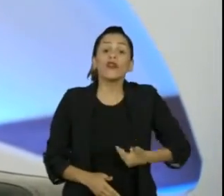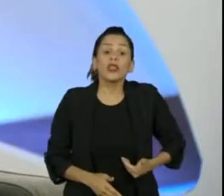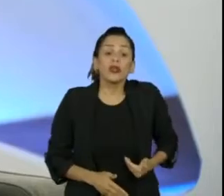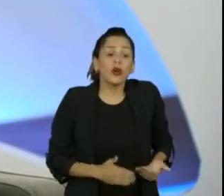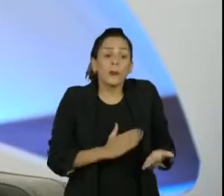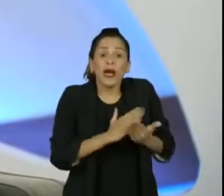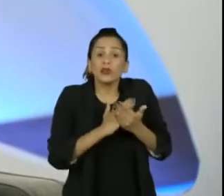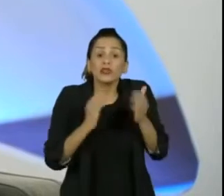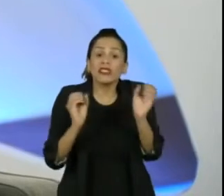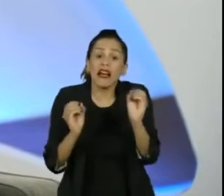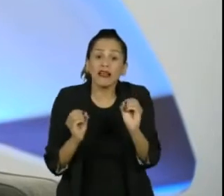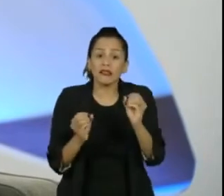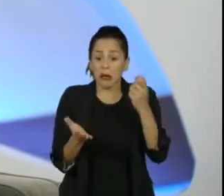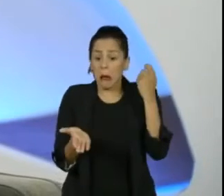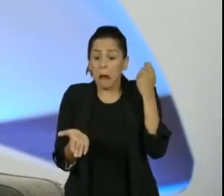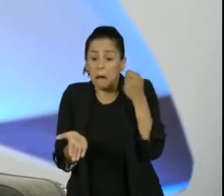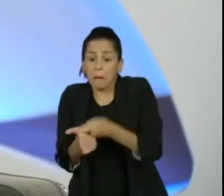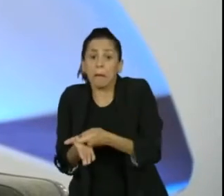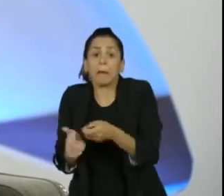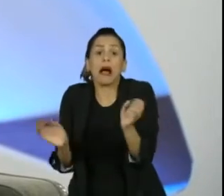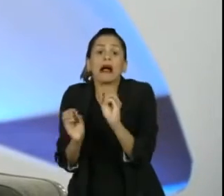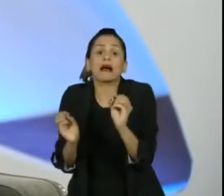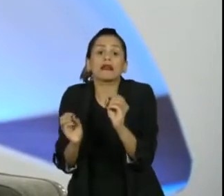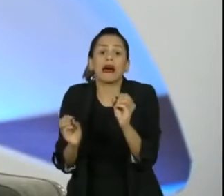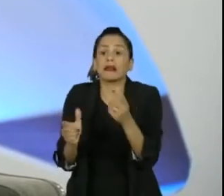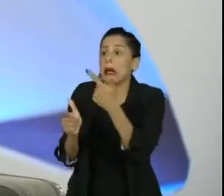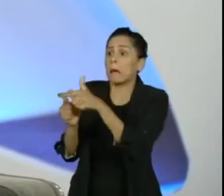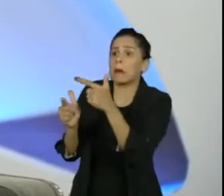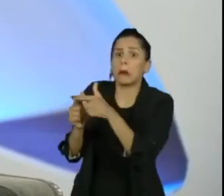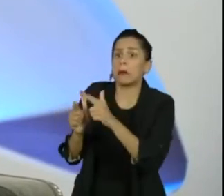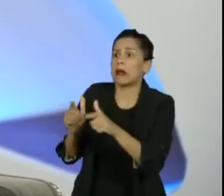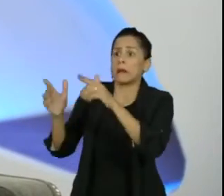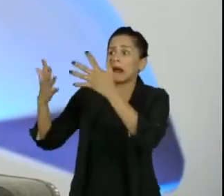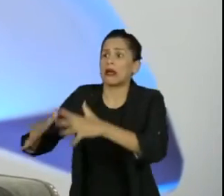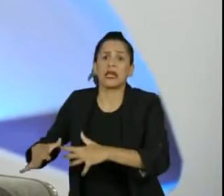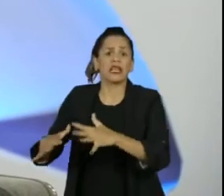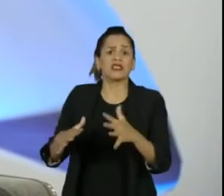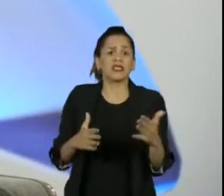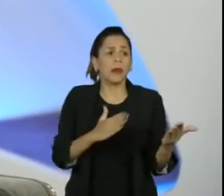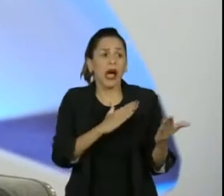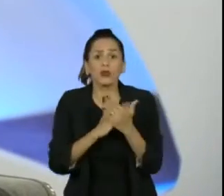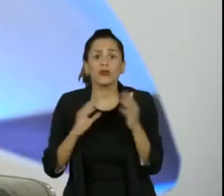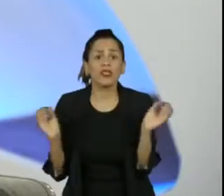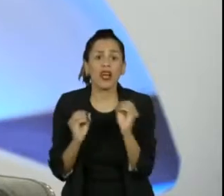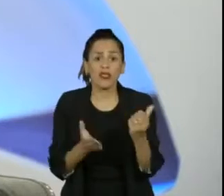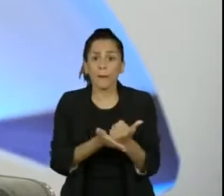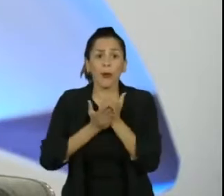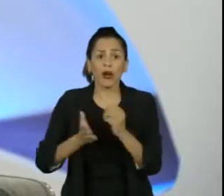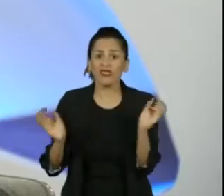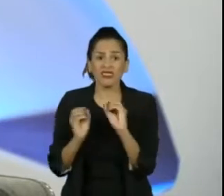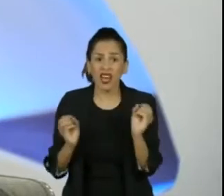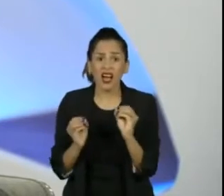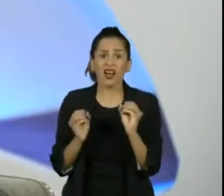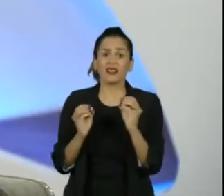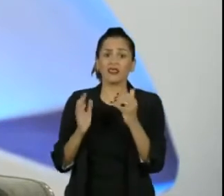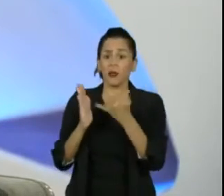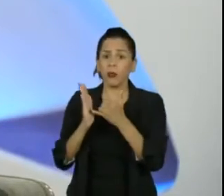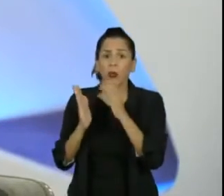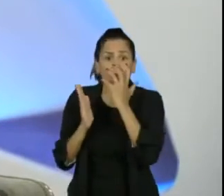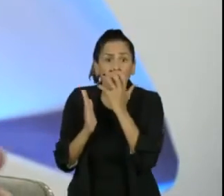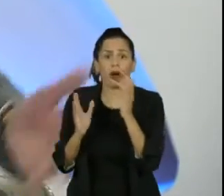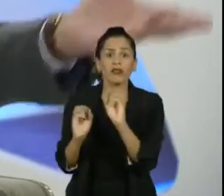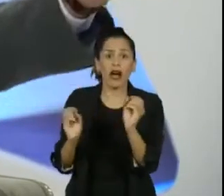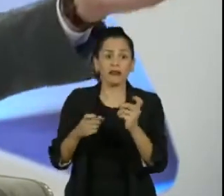pagando, não me ajuda quando eu tenho problema de tempestade, não me ajuda em respirador, não me ajuda em médico, não me ajuda em